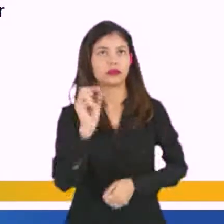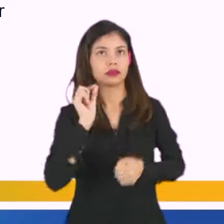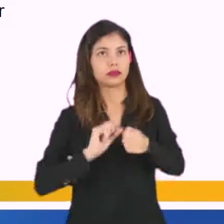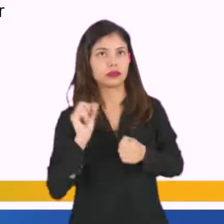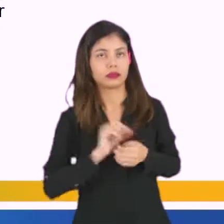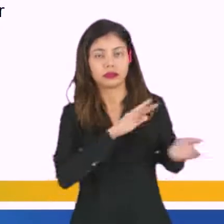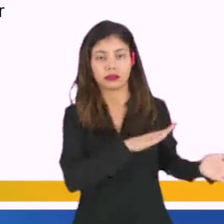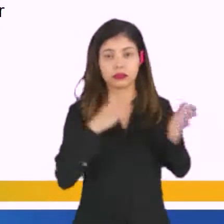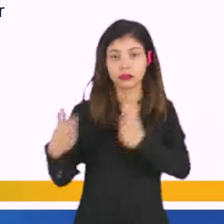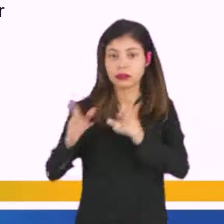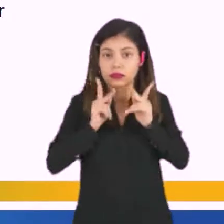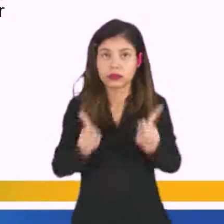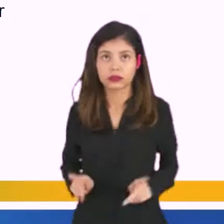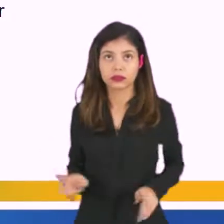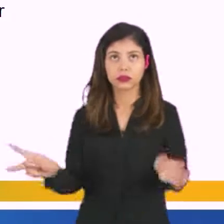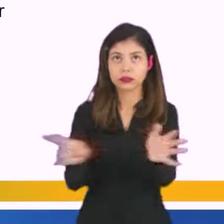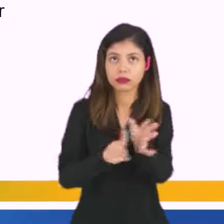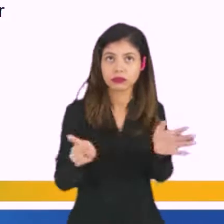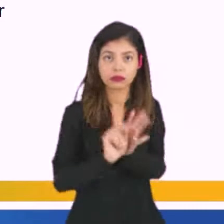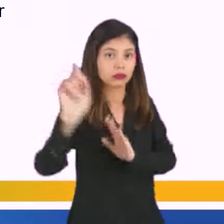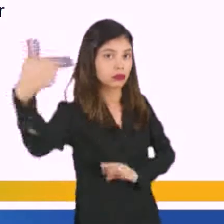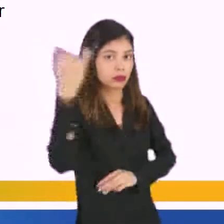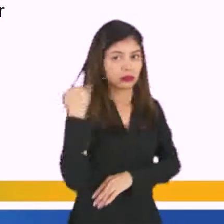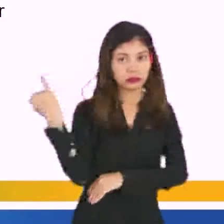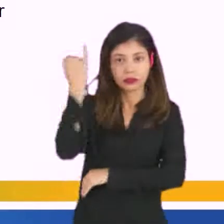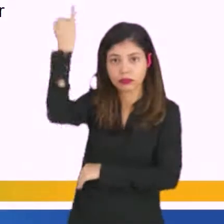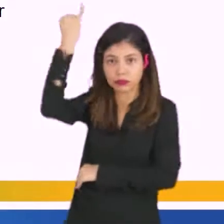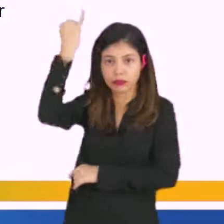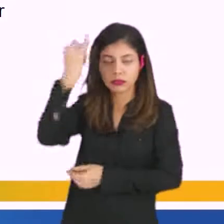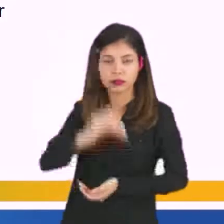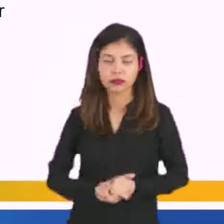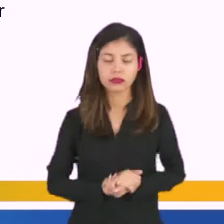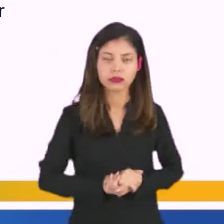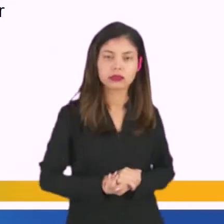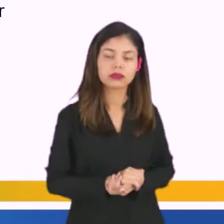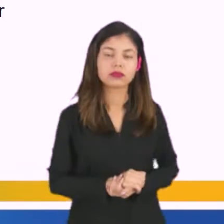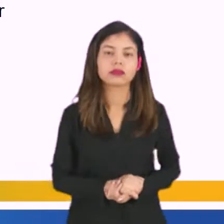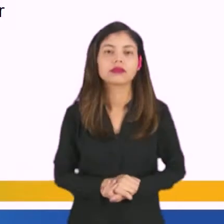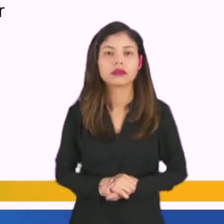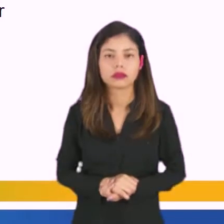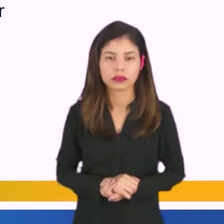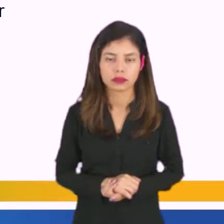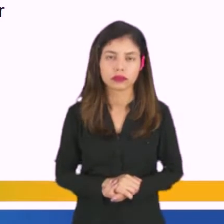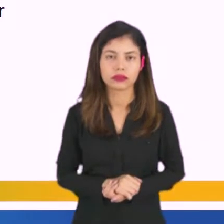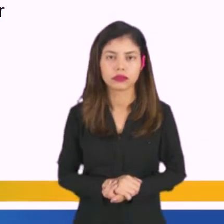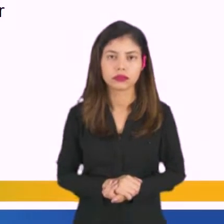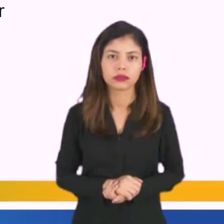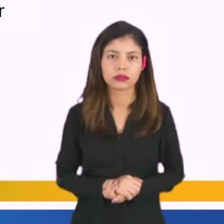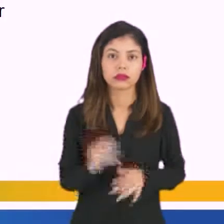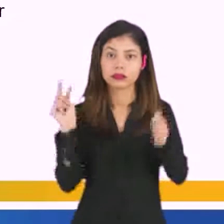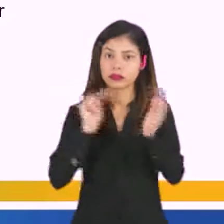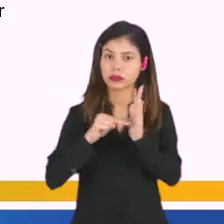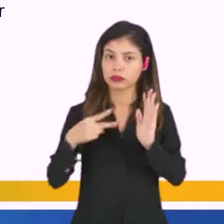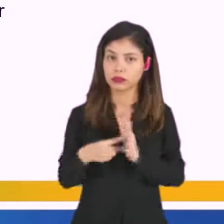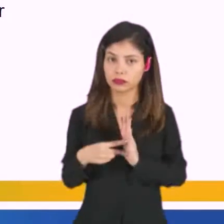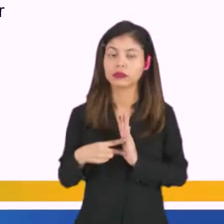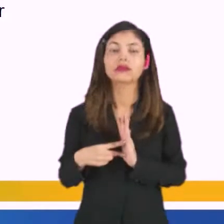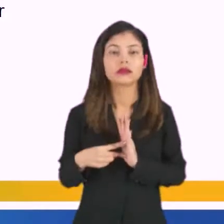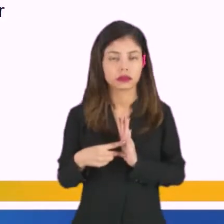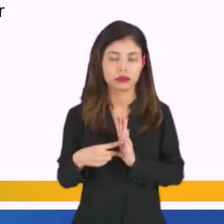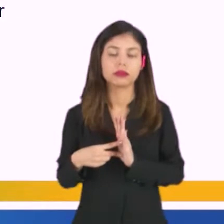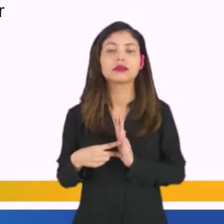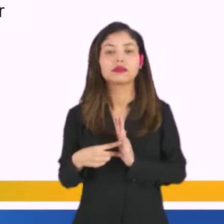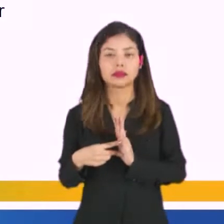justificativas como fazendo parte do comportamento de outras pessoas importantes. Isso significa